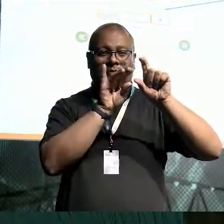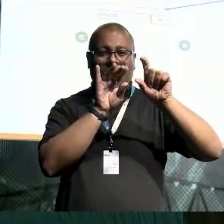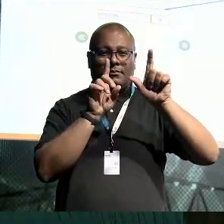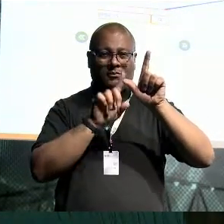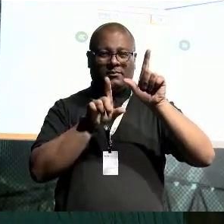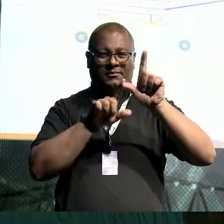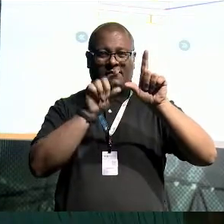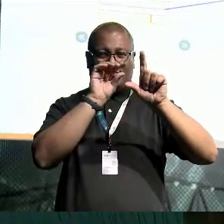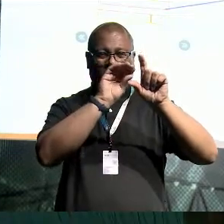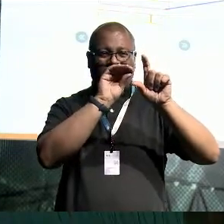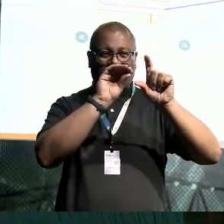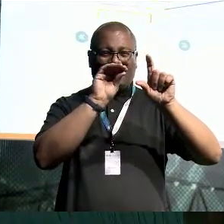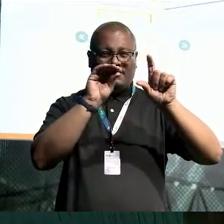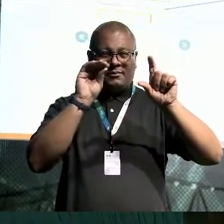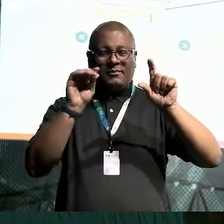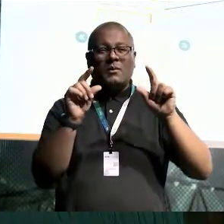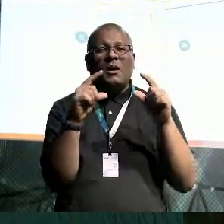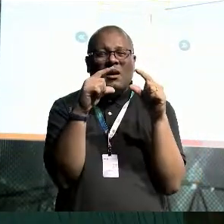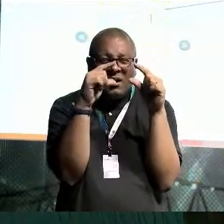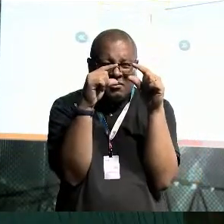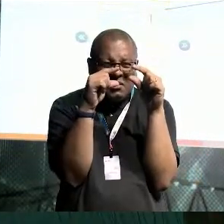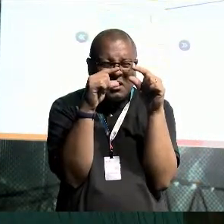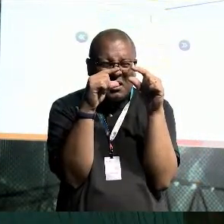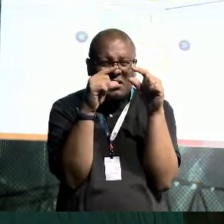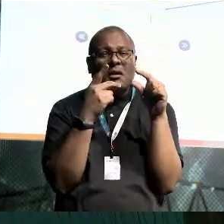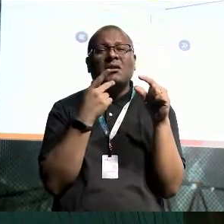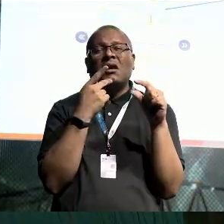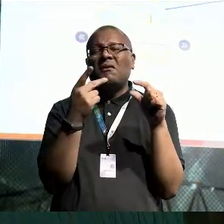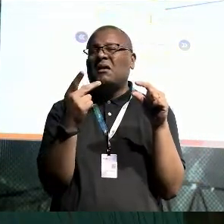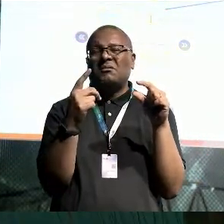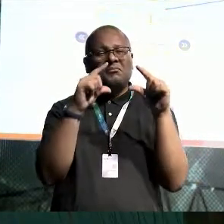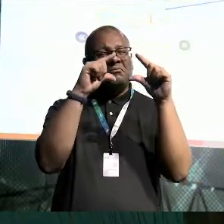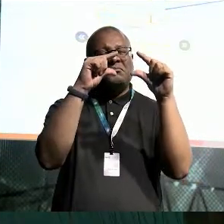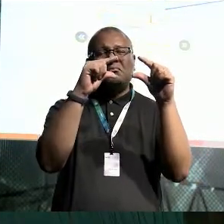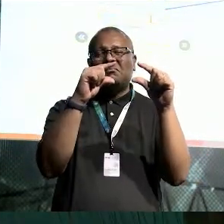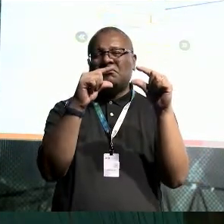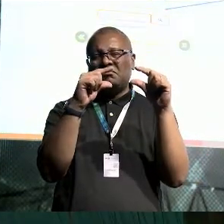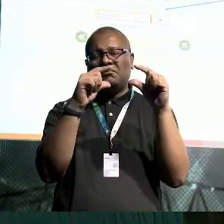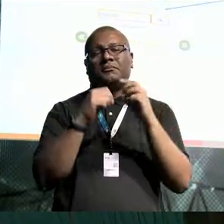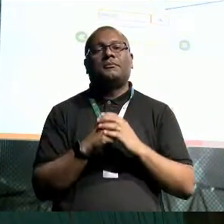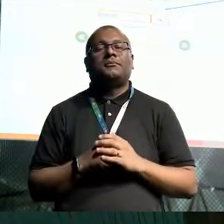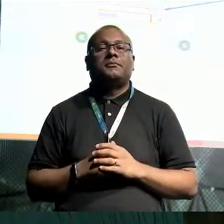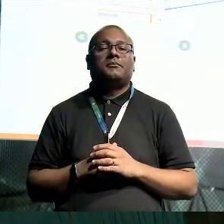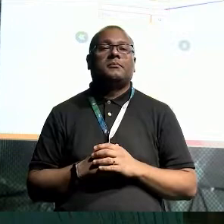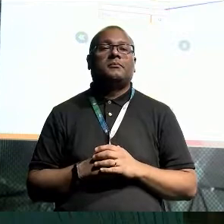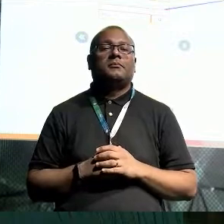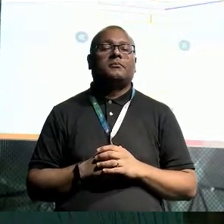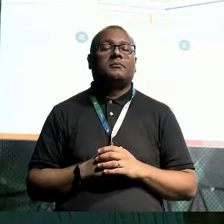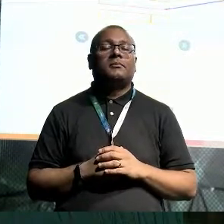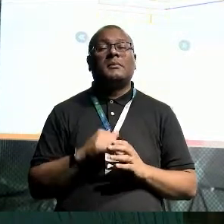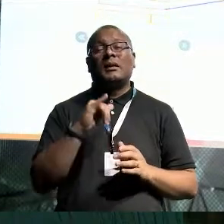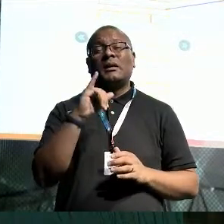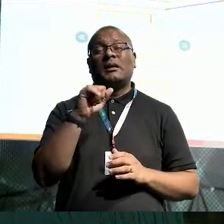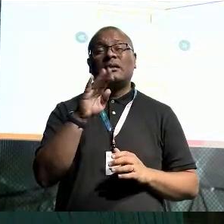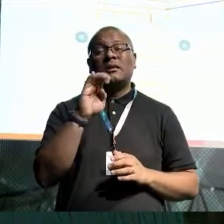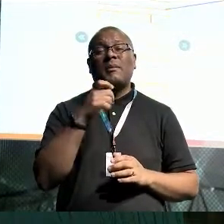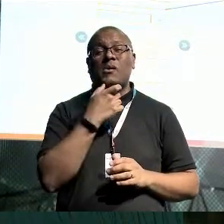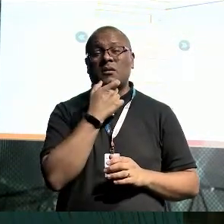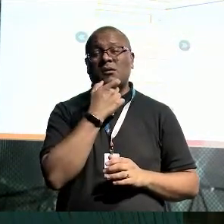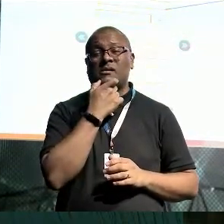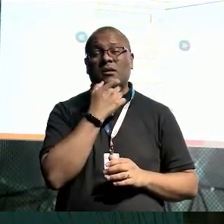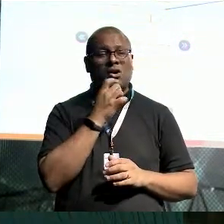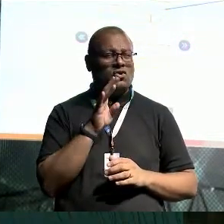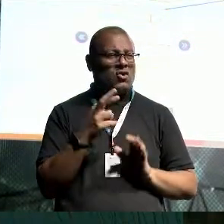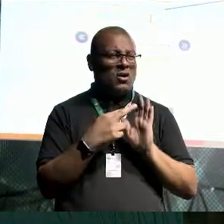está sendo considerada muito pequena. Está escrito ali, Touch Target. Isabel, é só em inglês que eu tenho